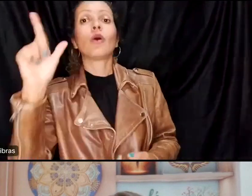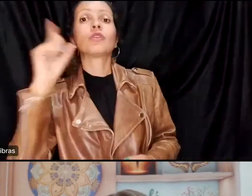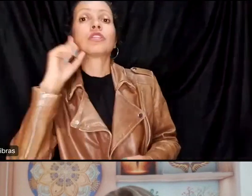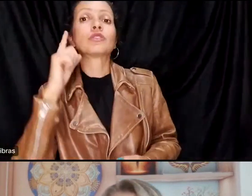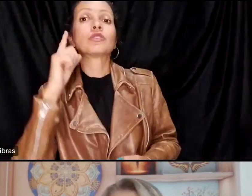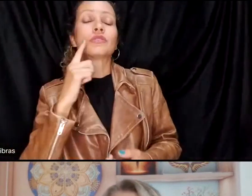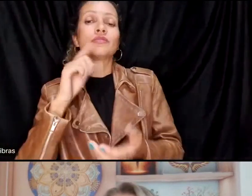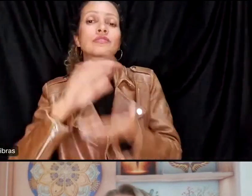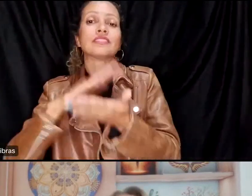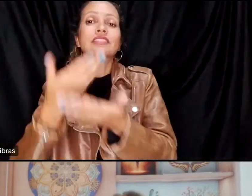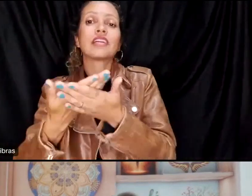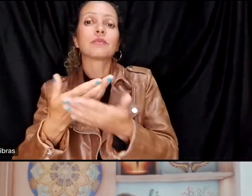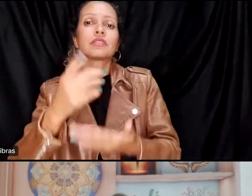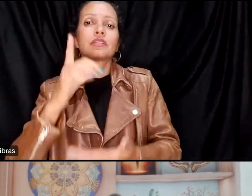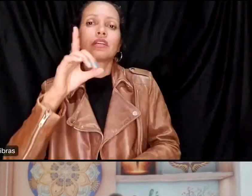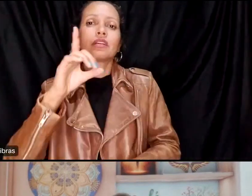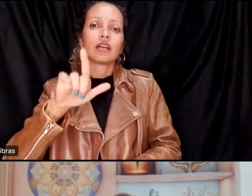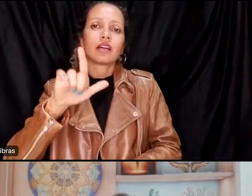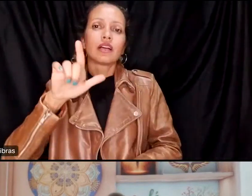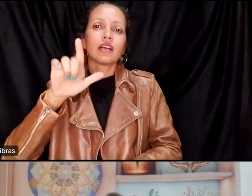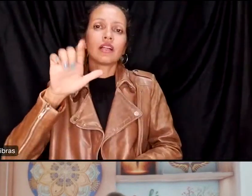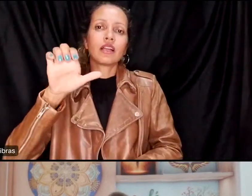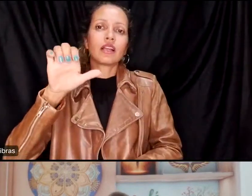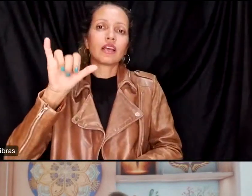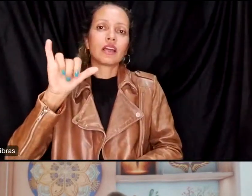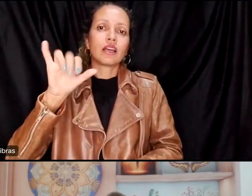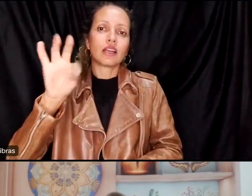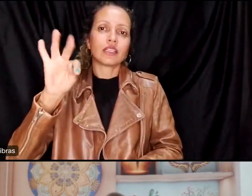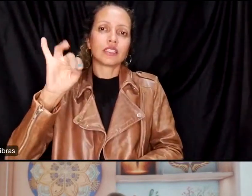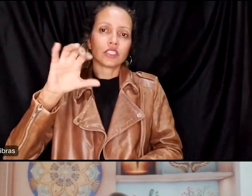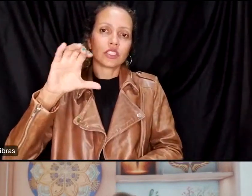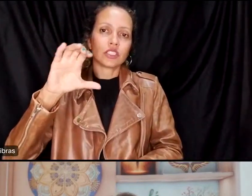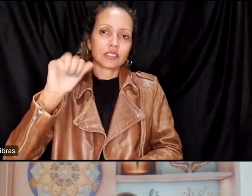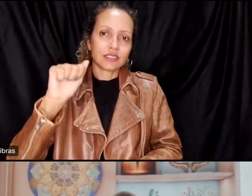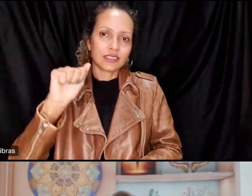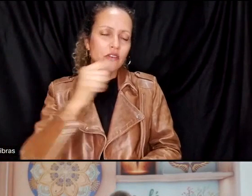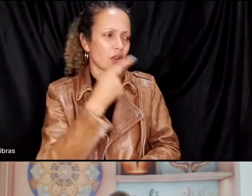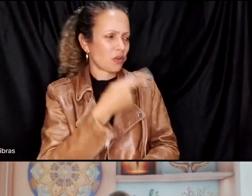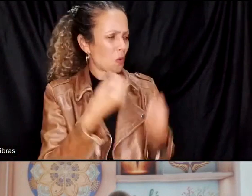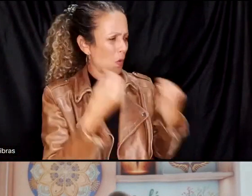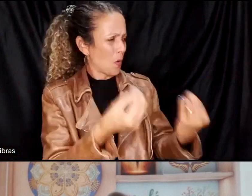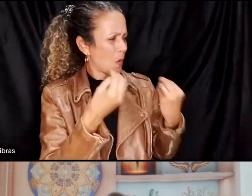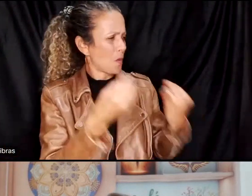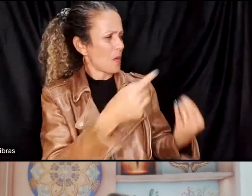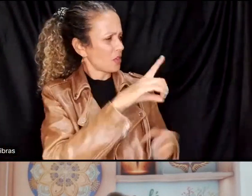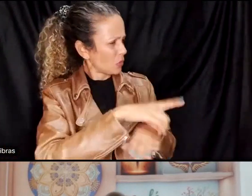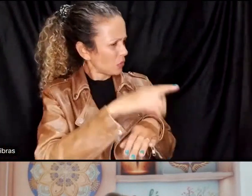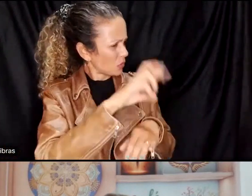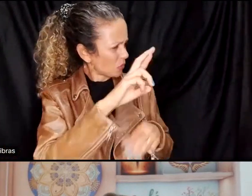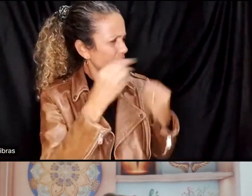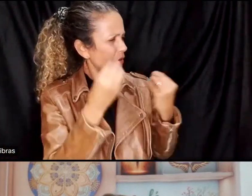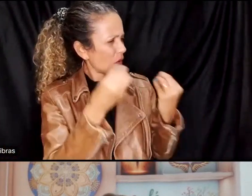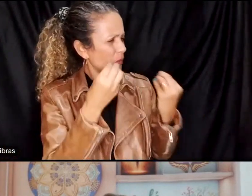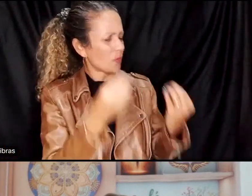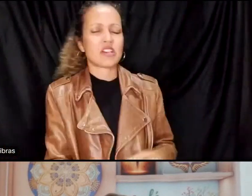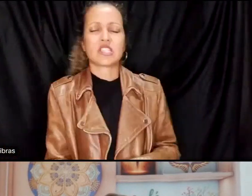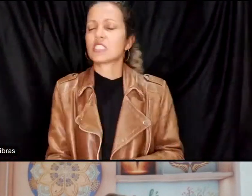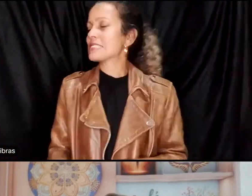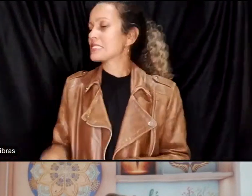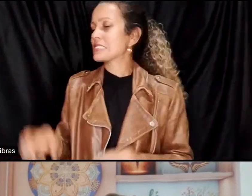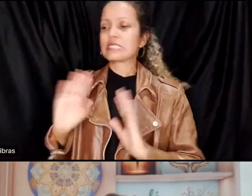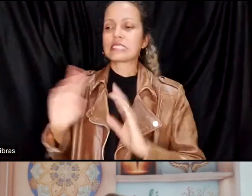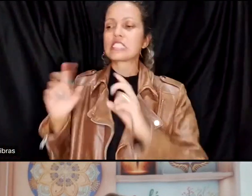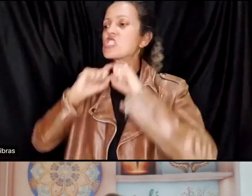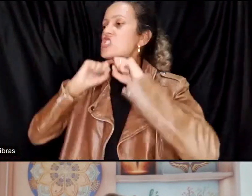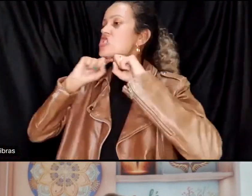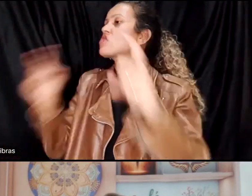doutora, né? E ele falou, não, de jeito nenhum. A gente não tem nada E, além disso, é um humano, né? É uma